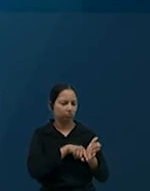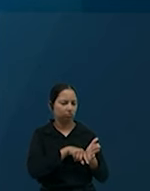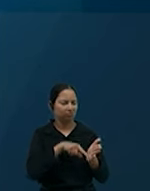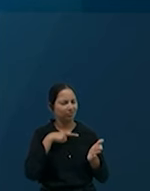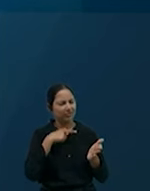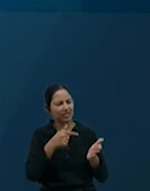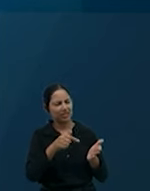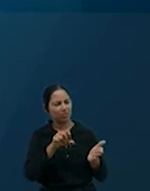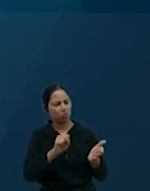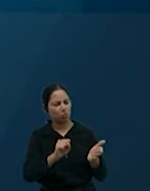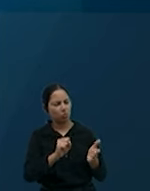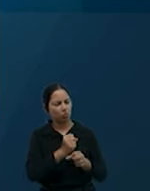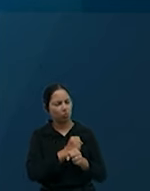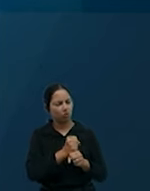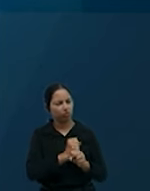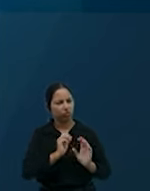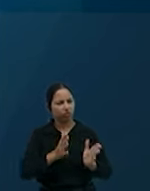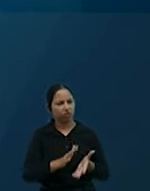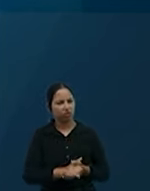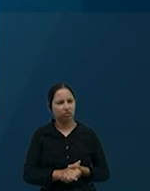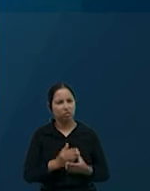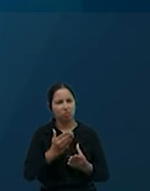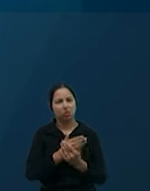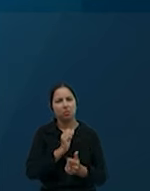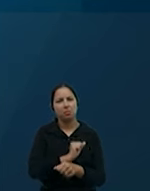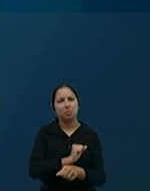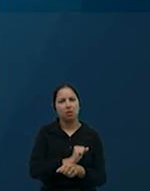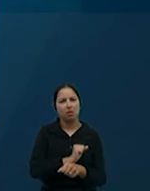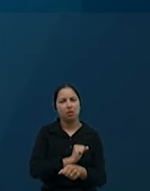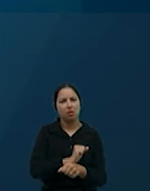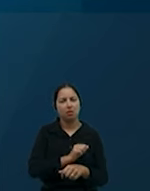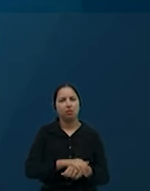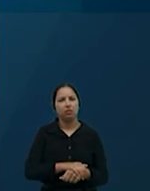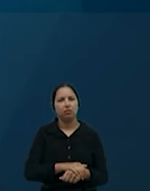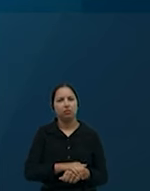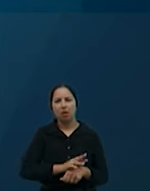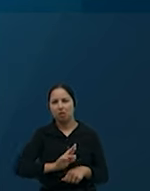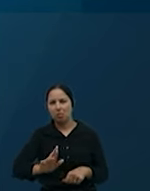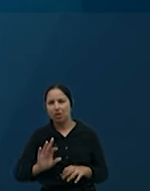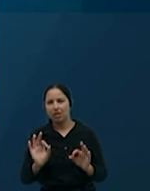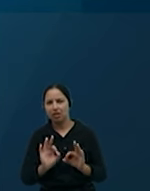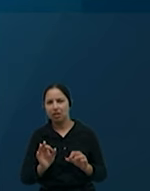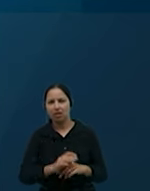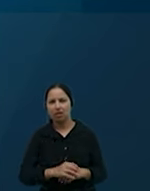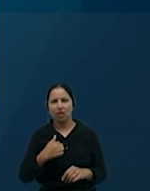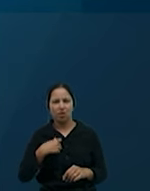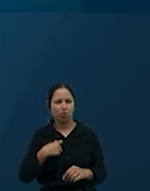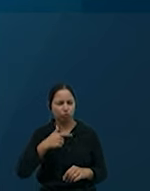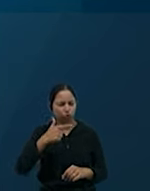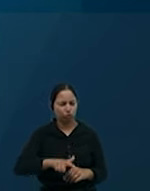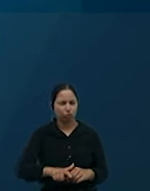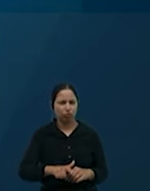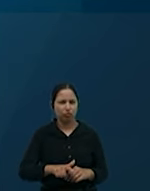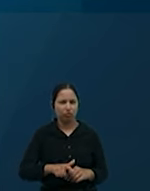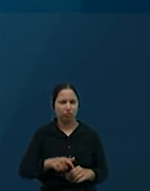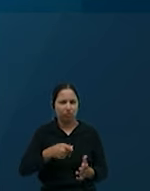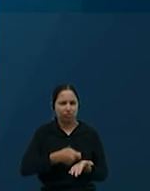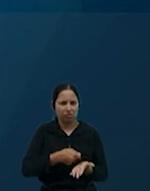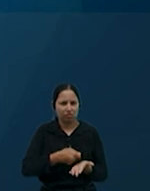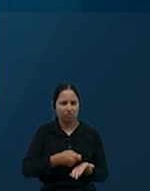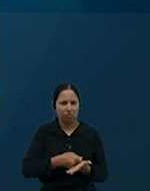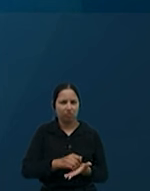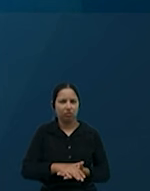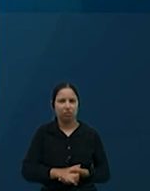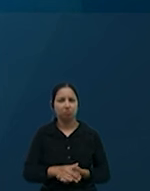7, 8 anos que o processo está parado, que não teve nenhum resultado útil. Eu vou insistir nesse processo? Porque é isso que tem acontecido em